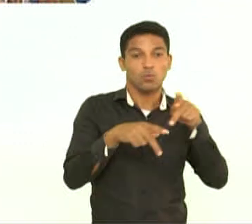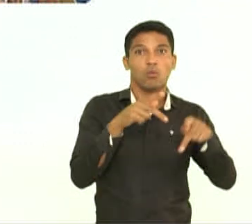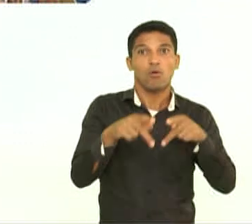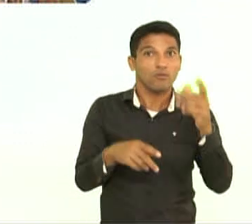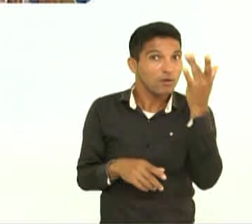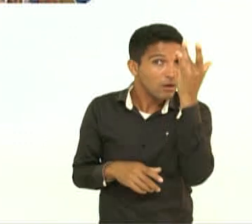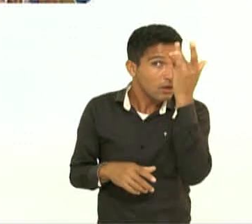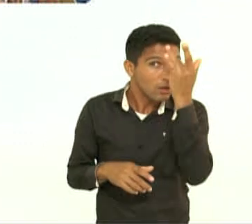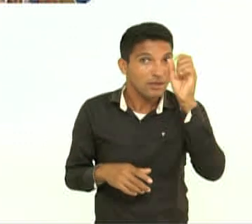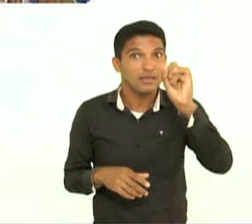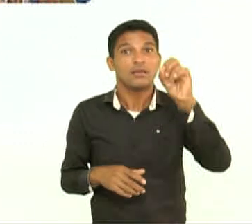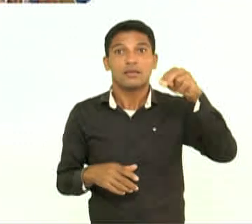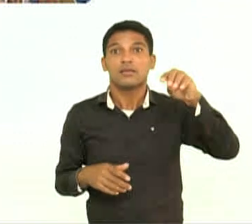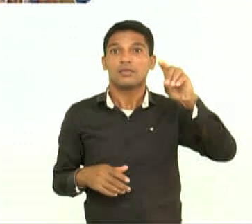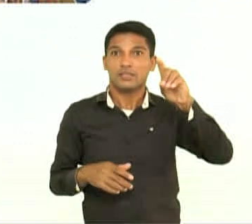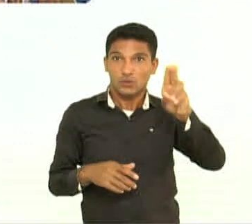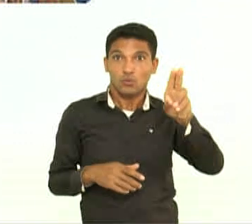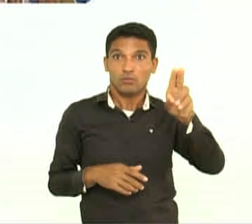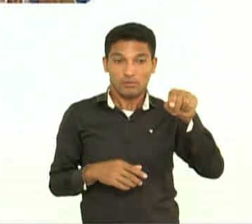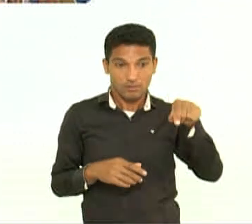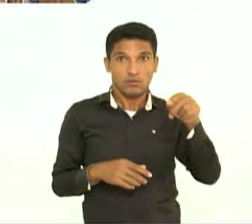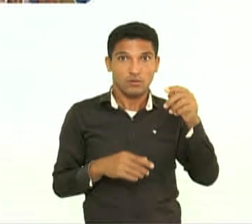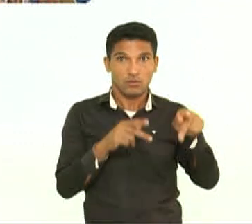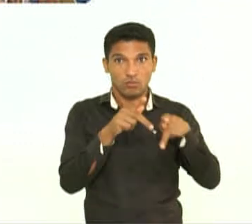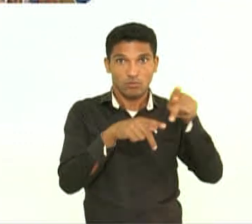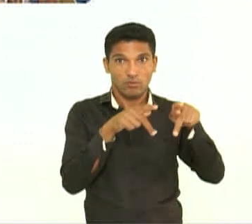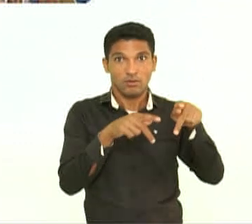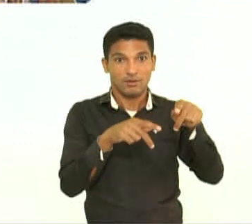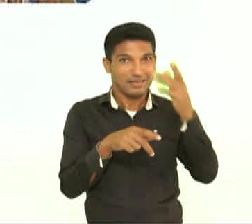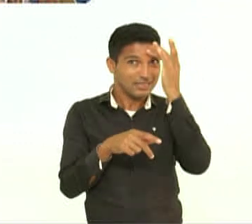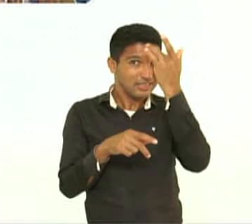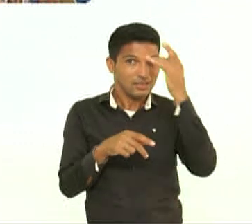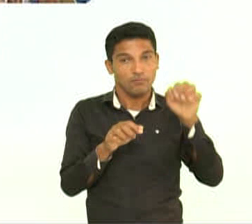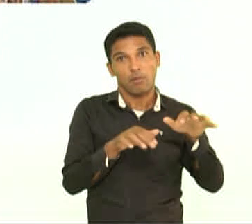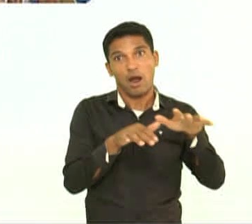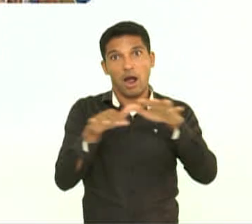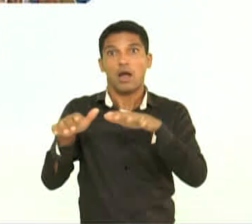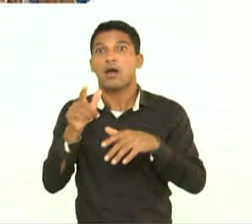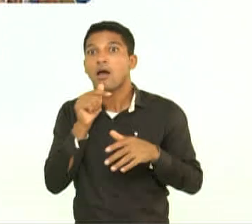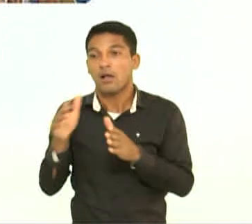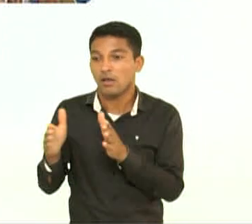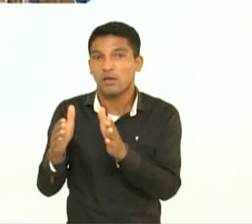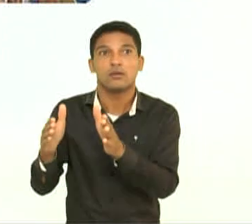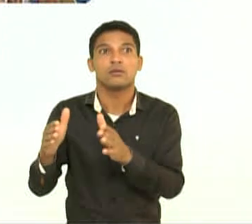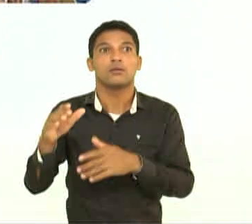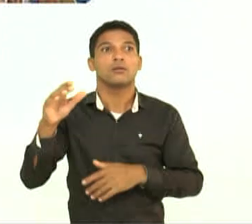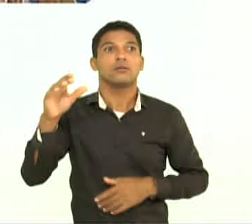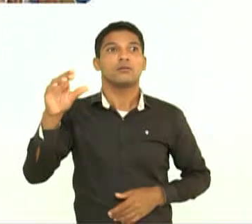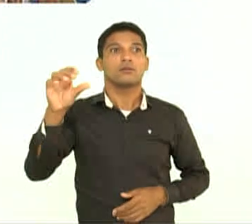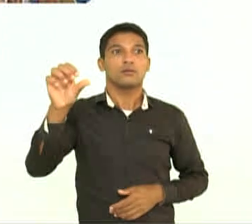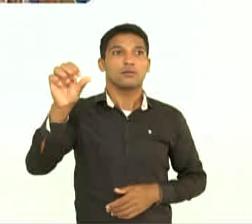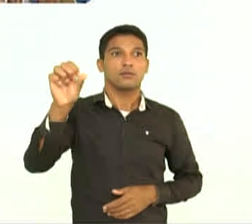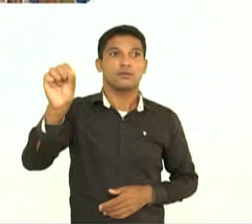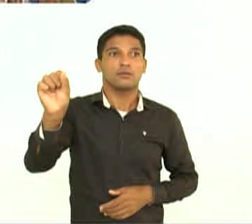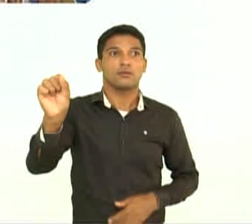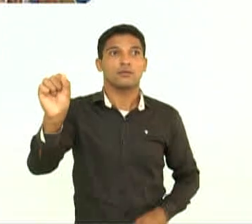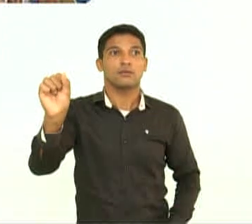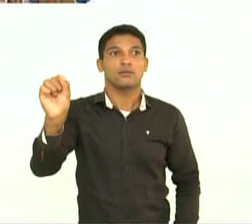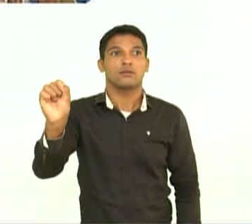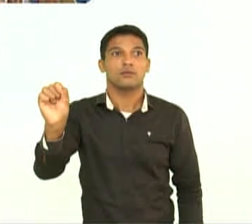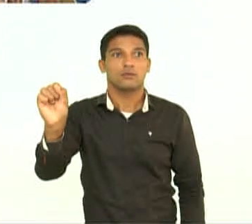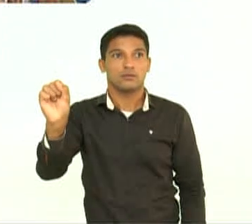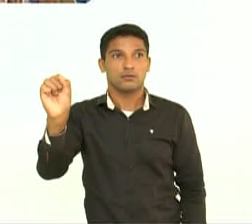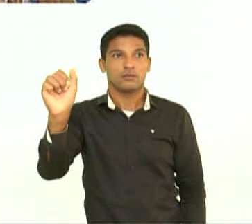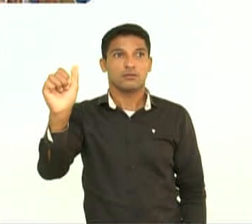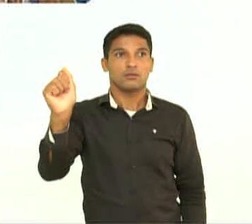indianos, se reúnem para se banhar e para se purificar no sagrado Sangam, onde se encontram os rios